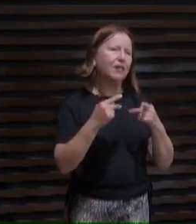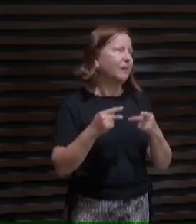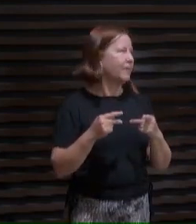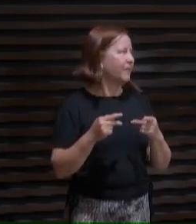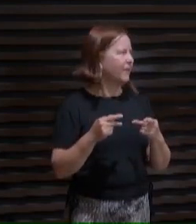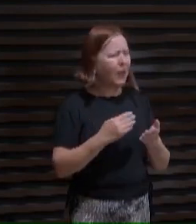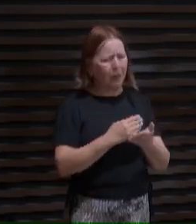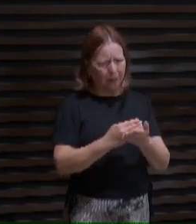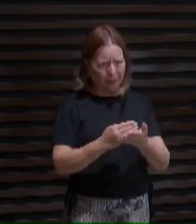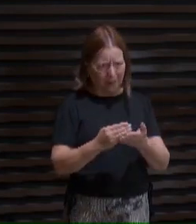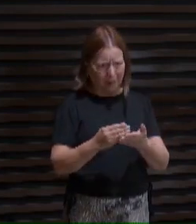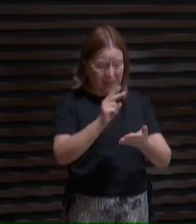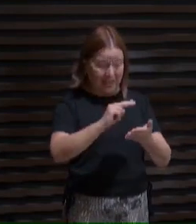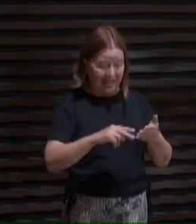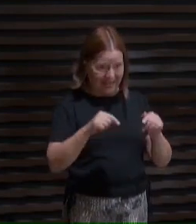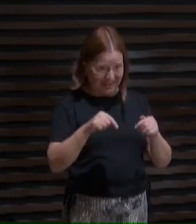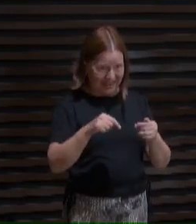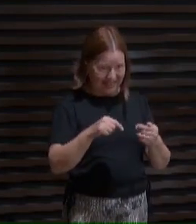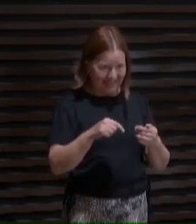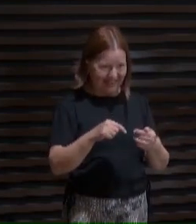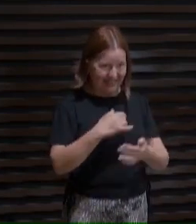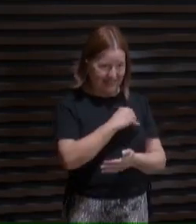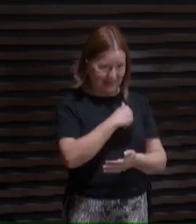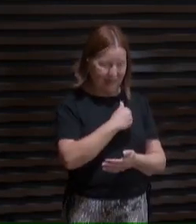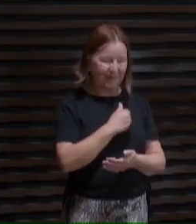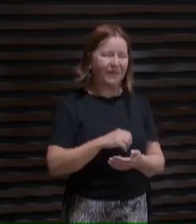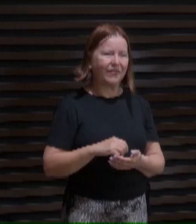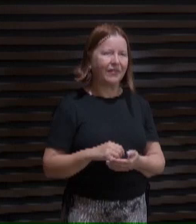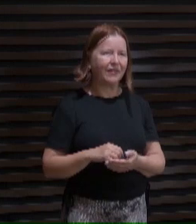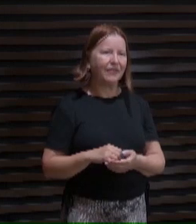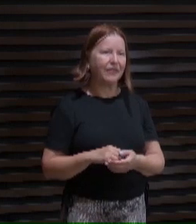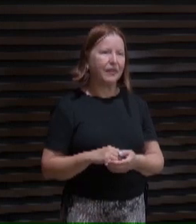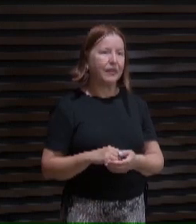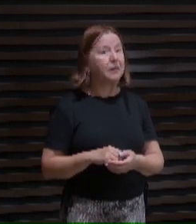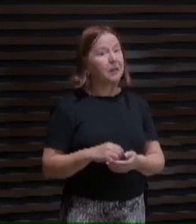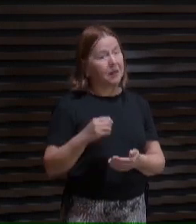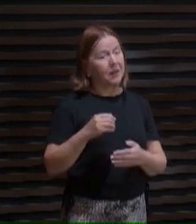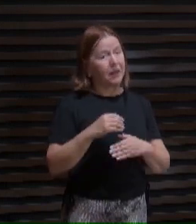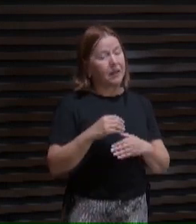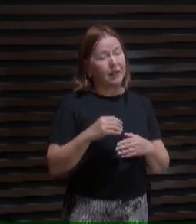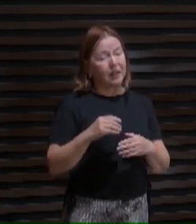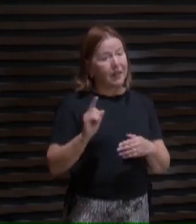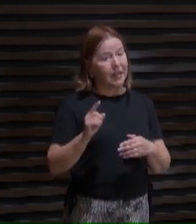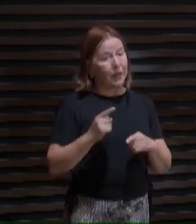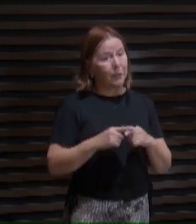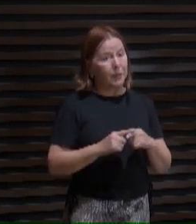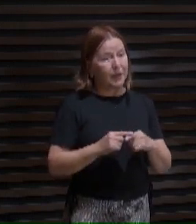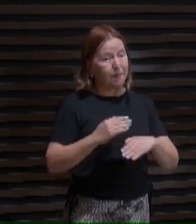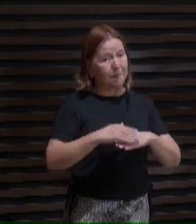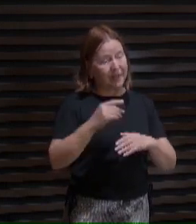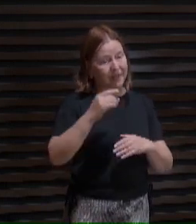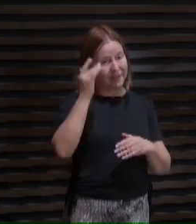aqui. Não é porque é mais fácil, é porque é